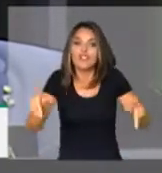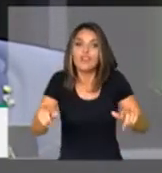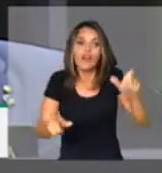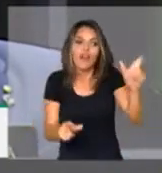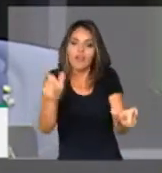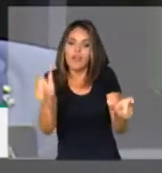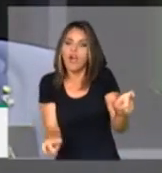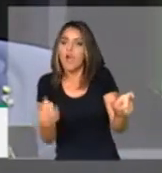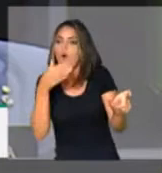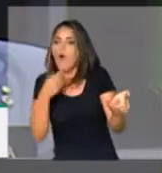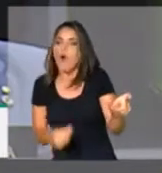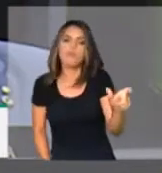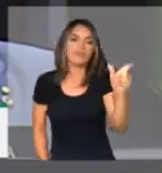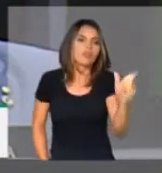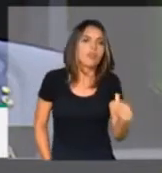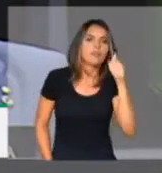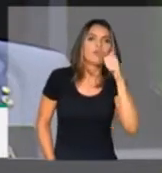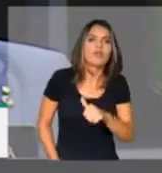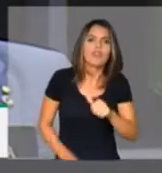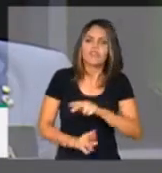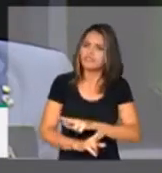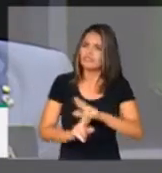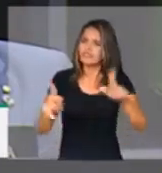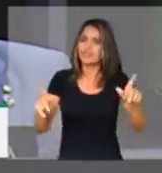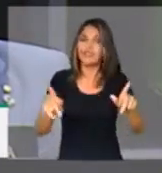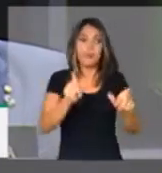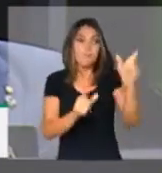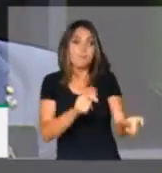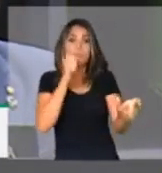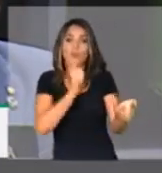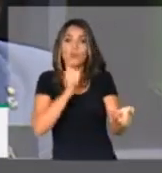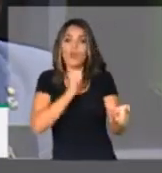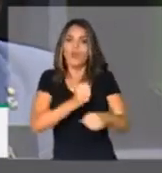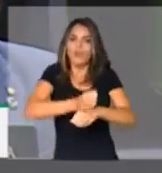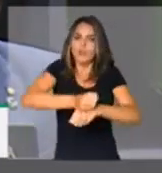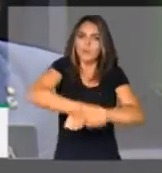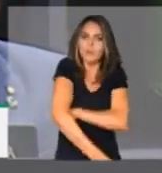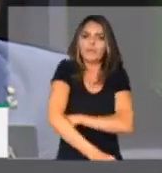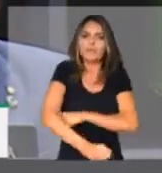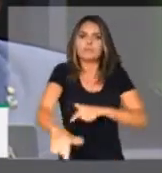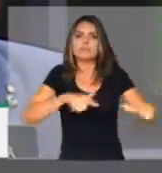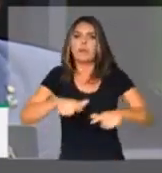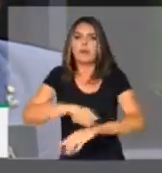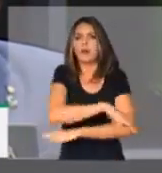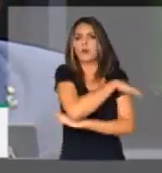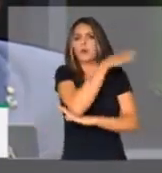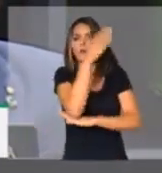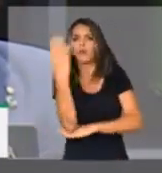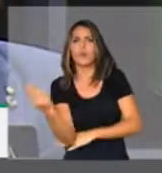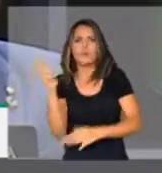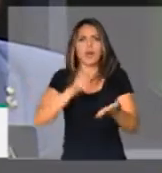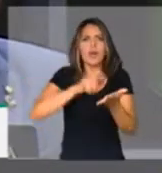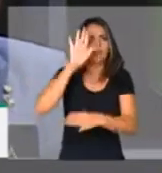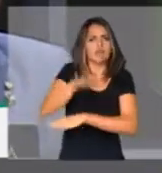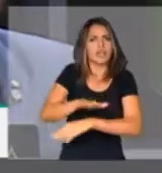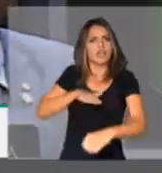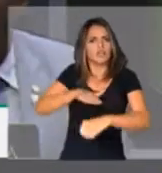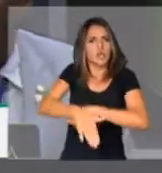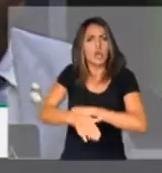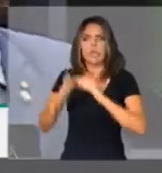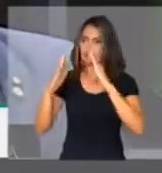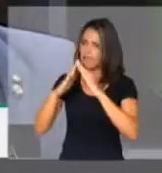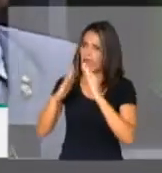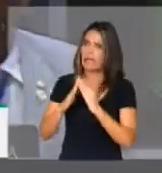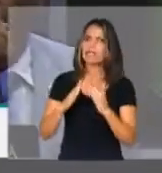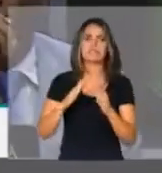e mulheres com jornada tripla de trabalho é criminoso. Nós sabemos